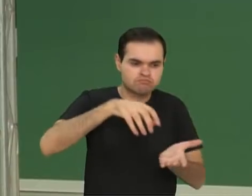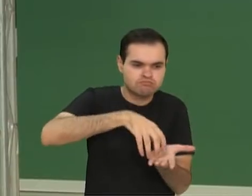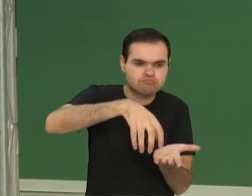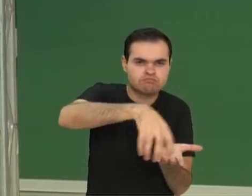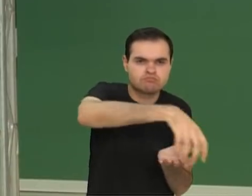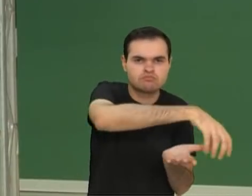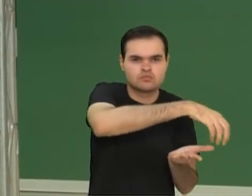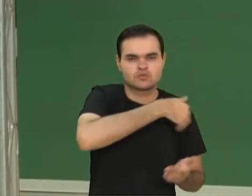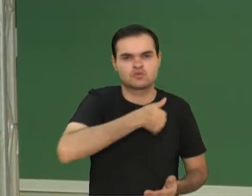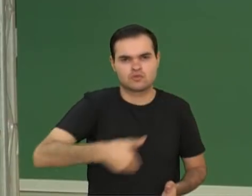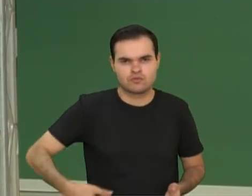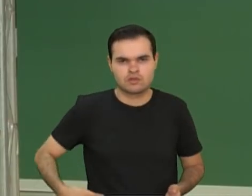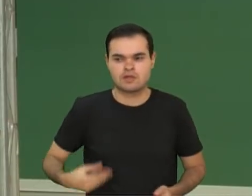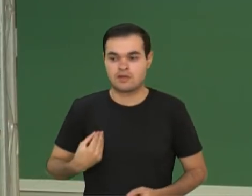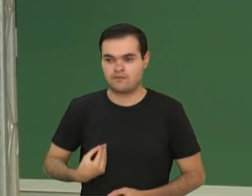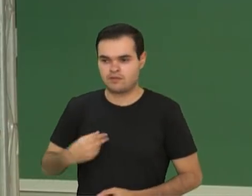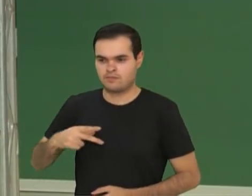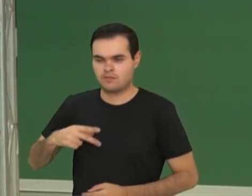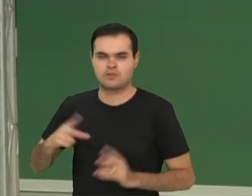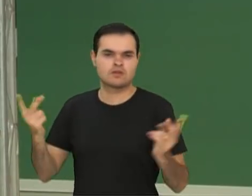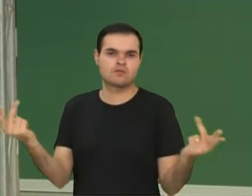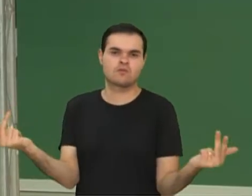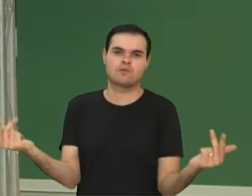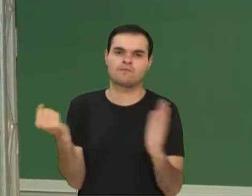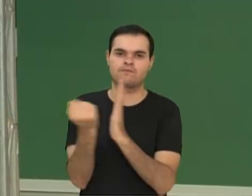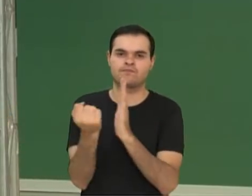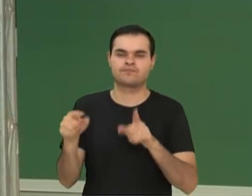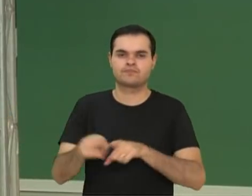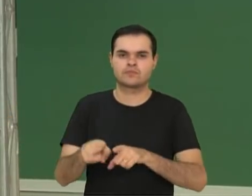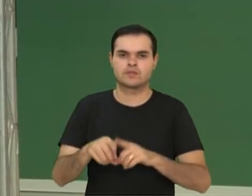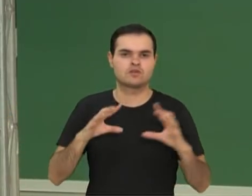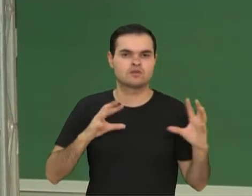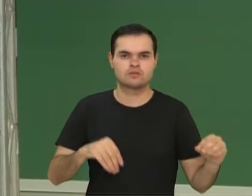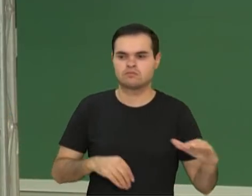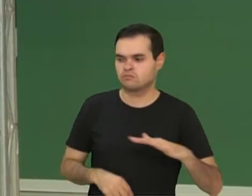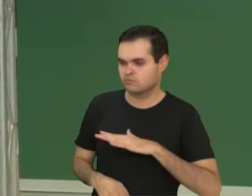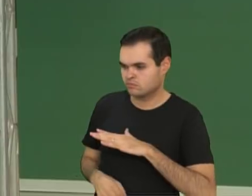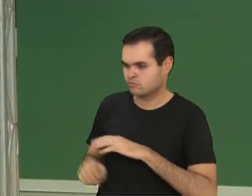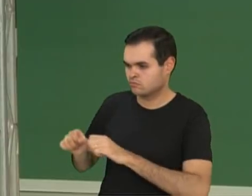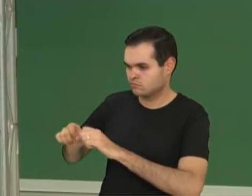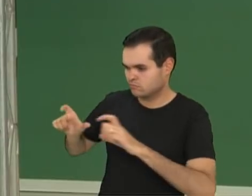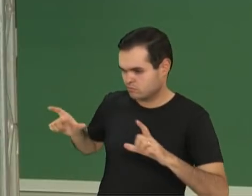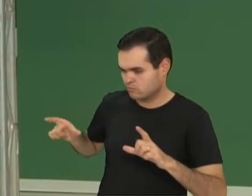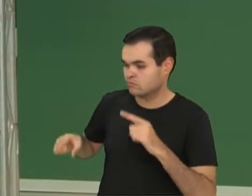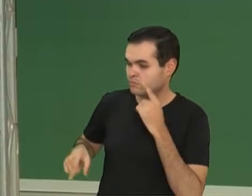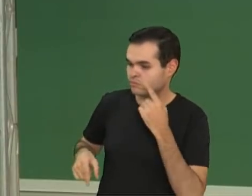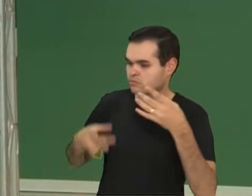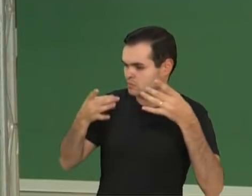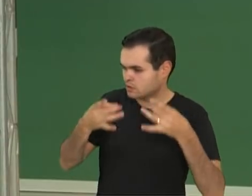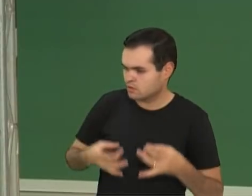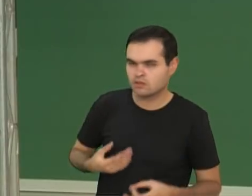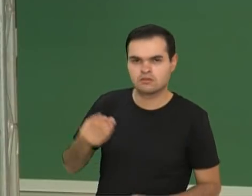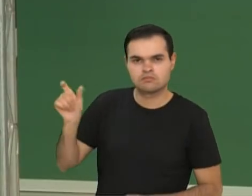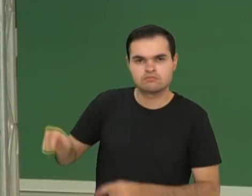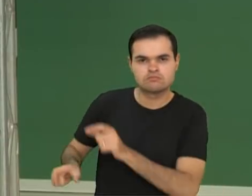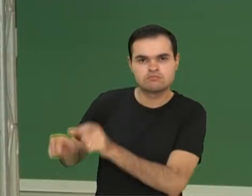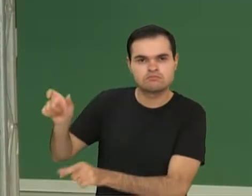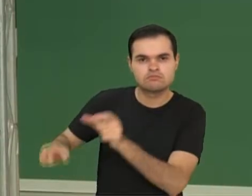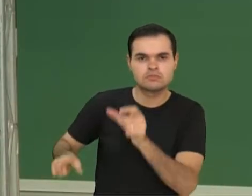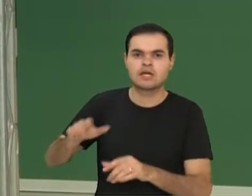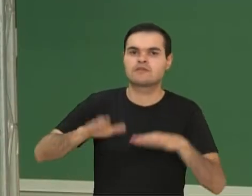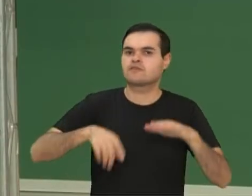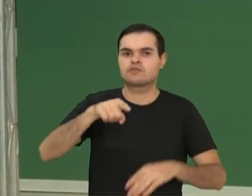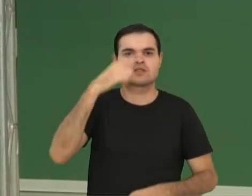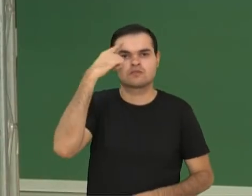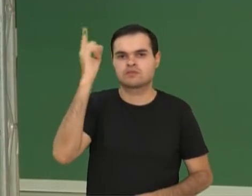das pessoas, de certa forma, também se tornou um patrimônio. Todos acabam tendo acesso de alguma forma. Talvez você nem